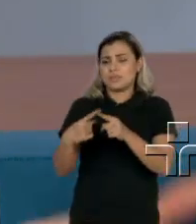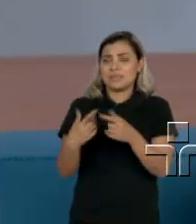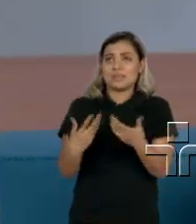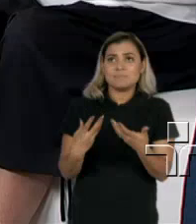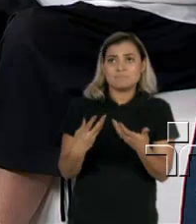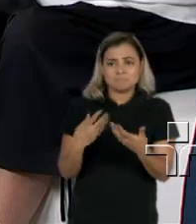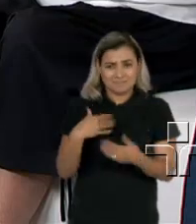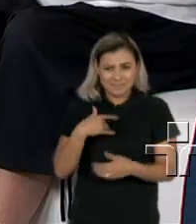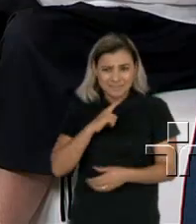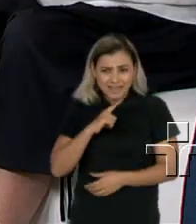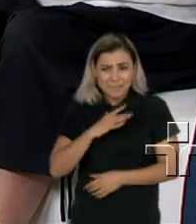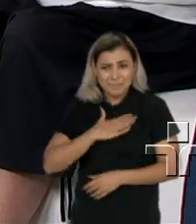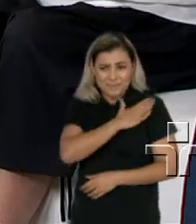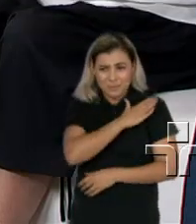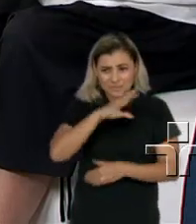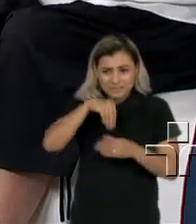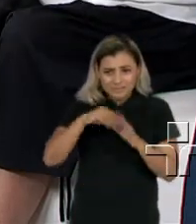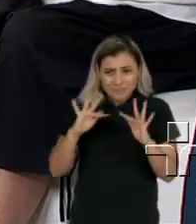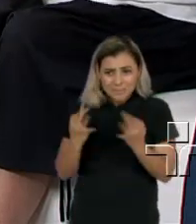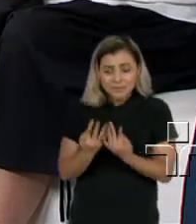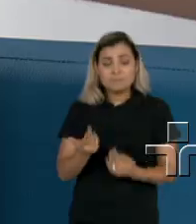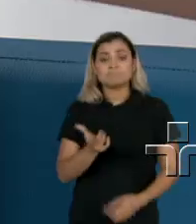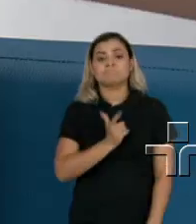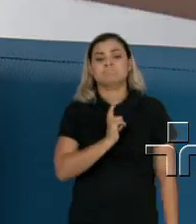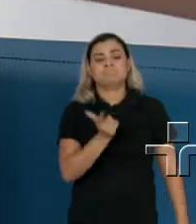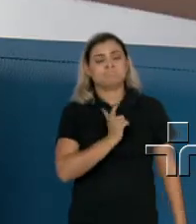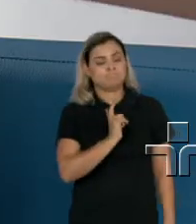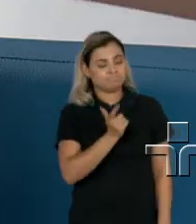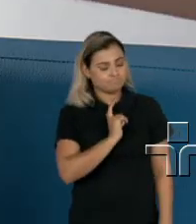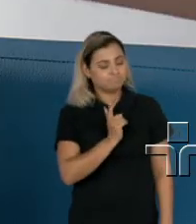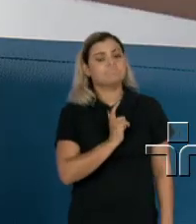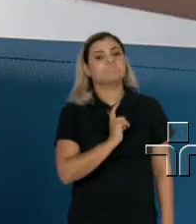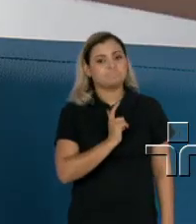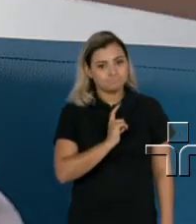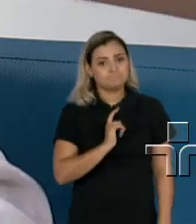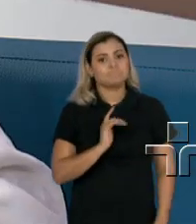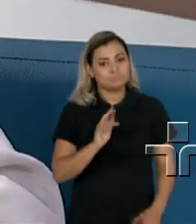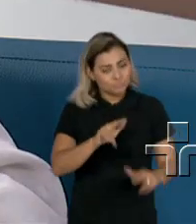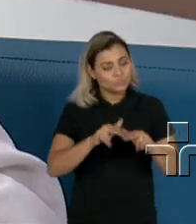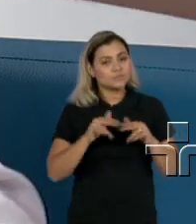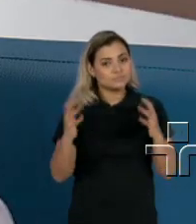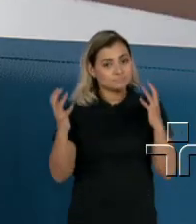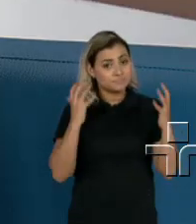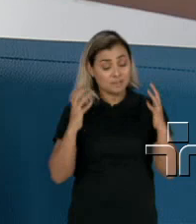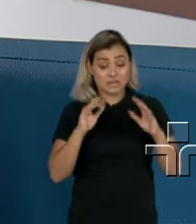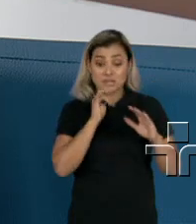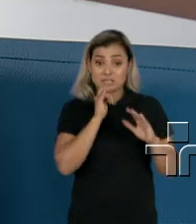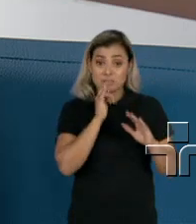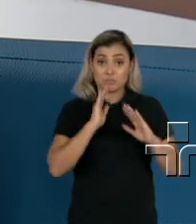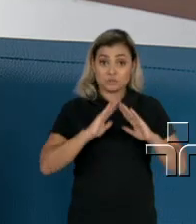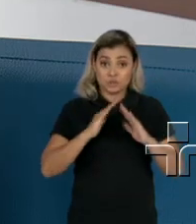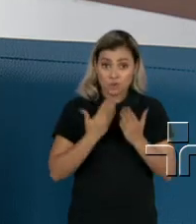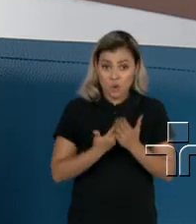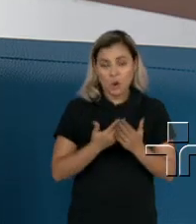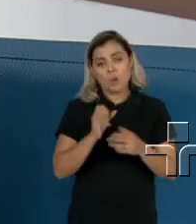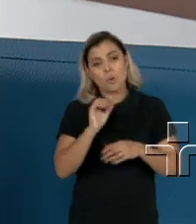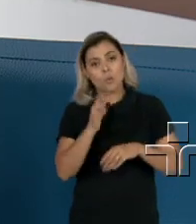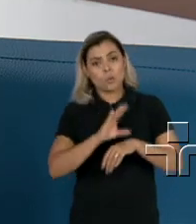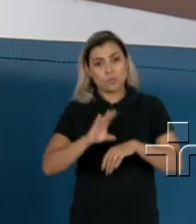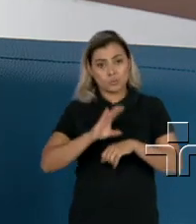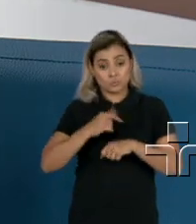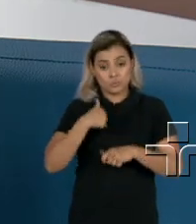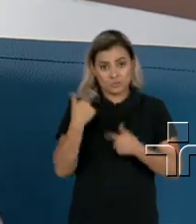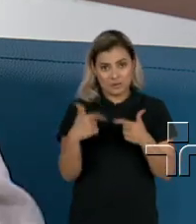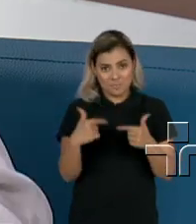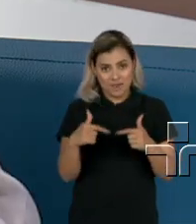sofrem preconceito na família muito assim é a escola já o estúdio balé cisne negro onde